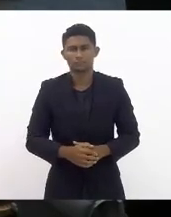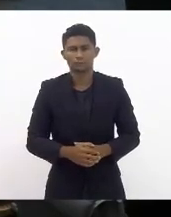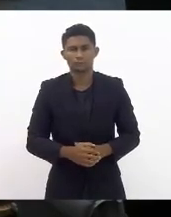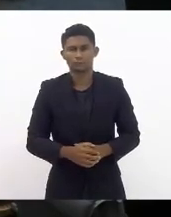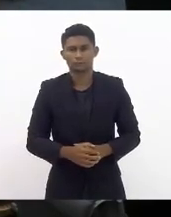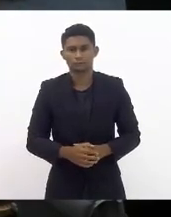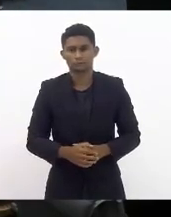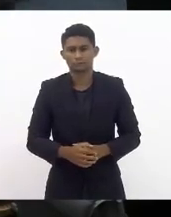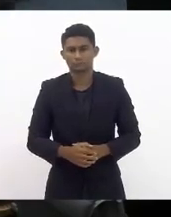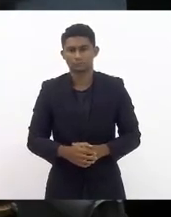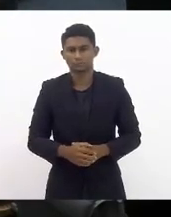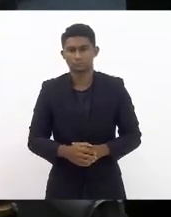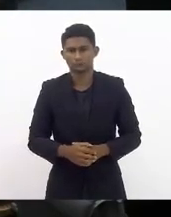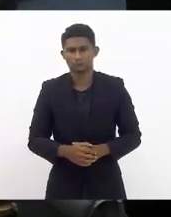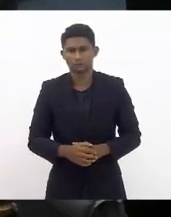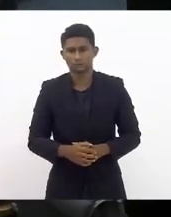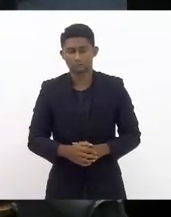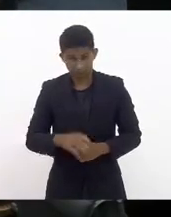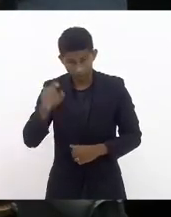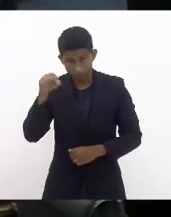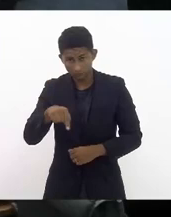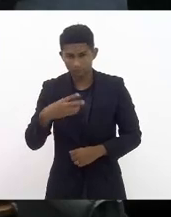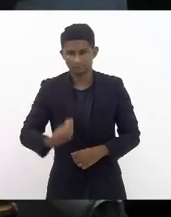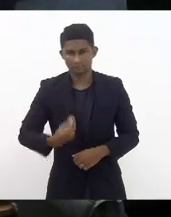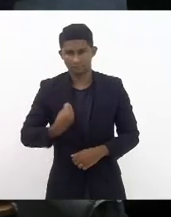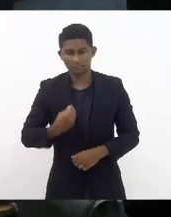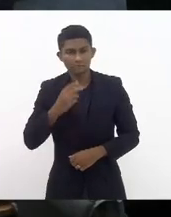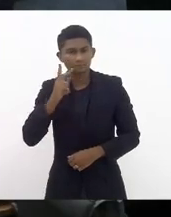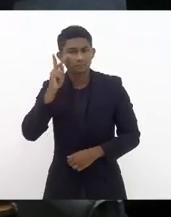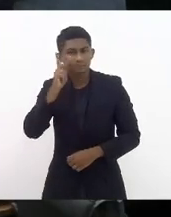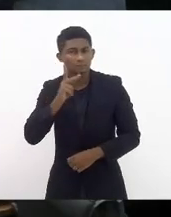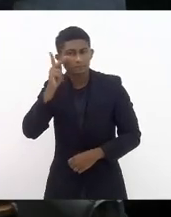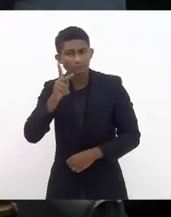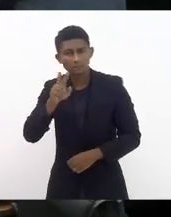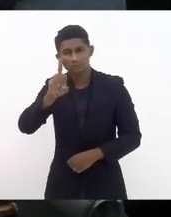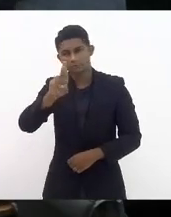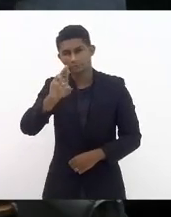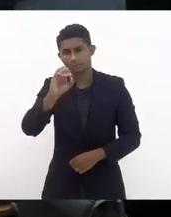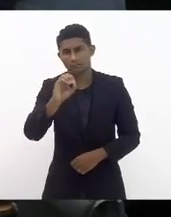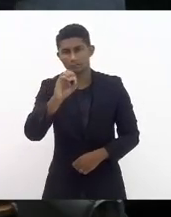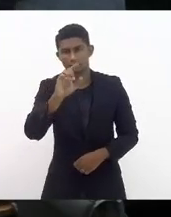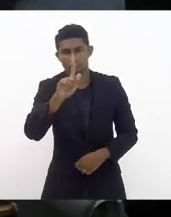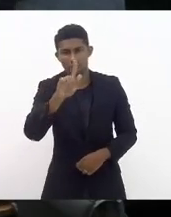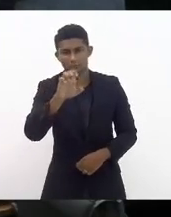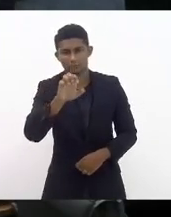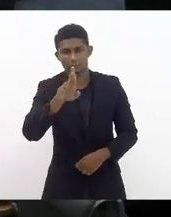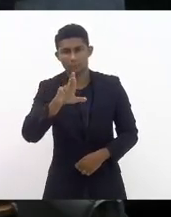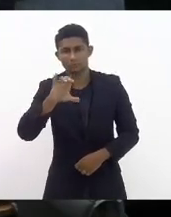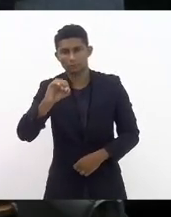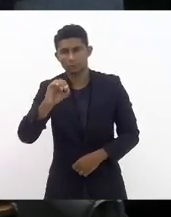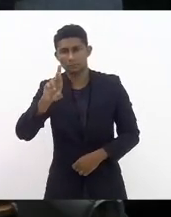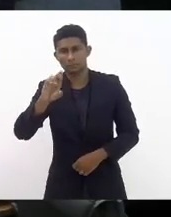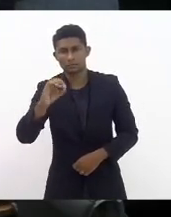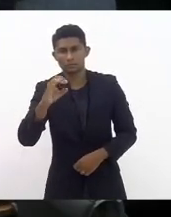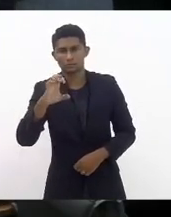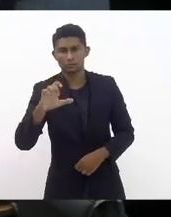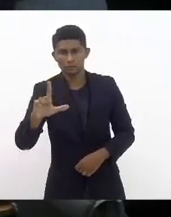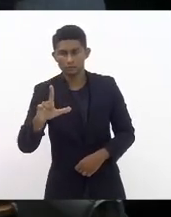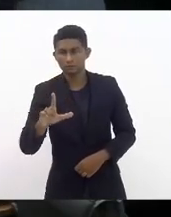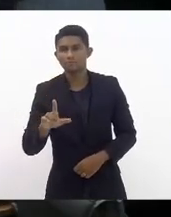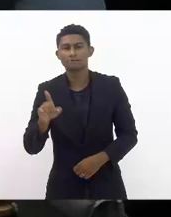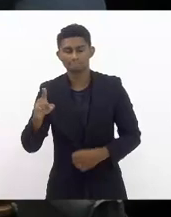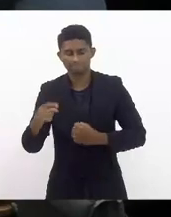Está presente vereador Rogério Rocal, pedido do nosso Valdo Ceasa, manda um